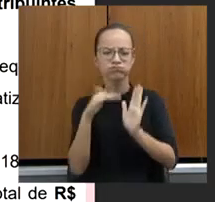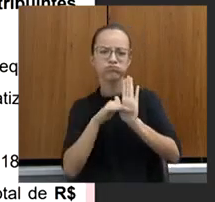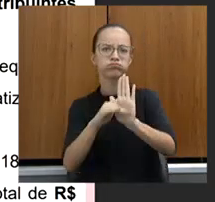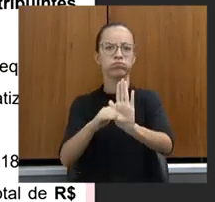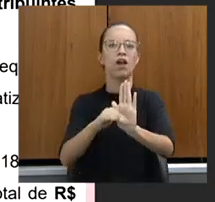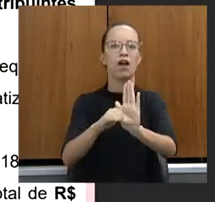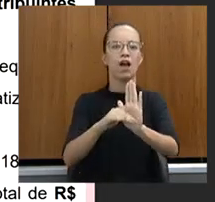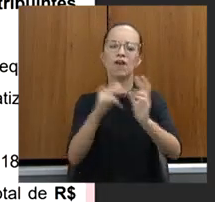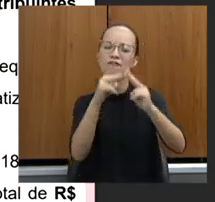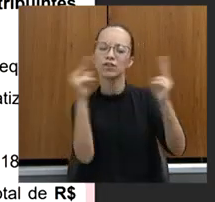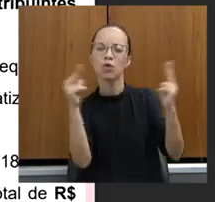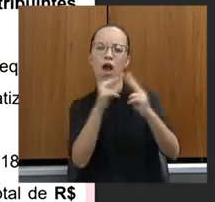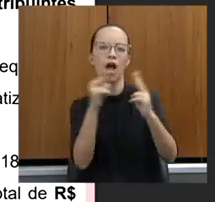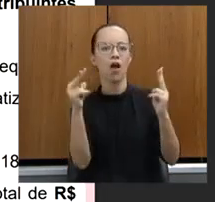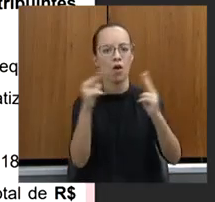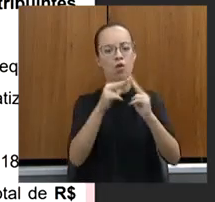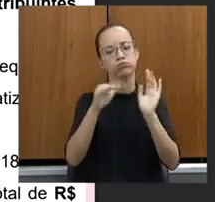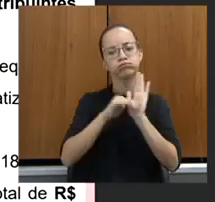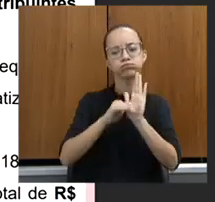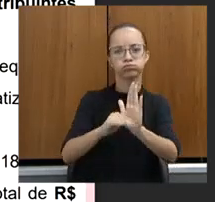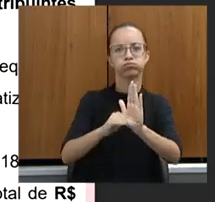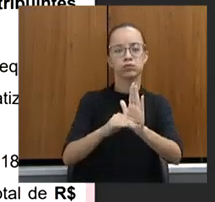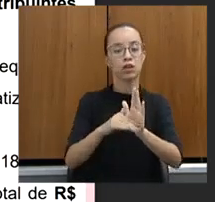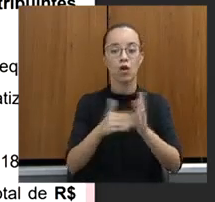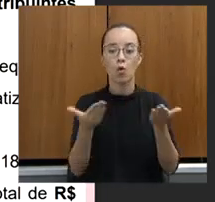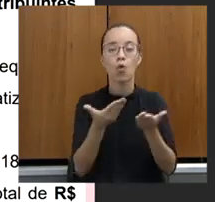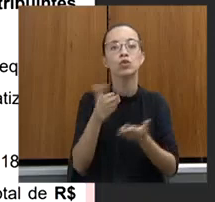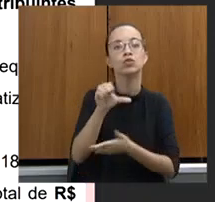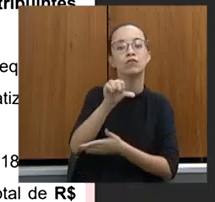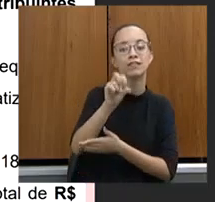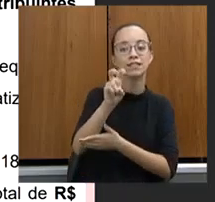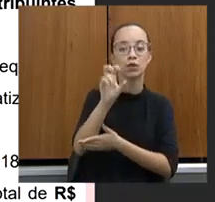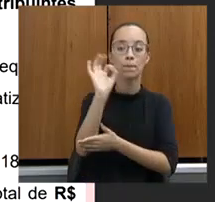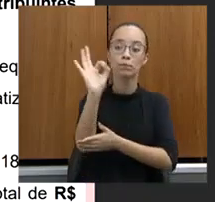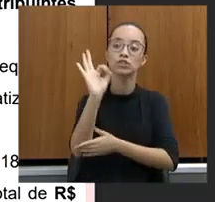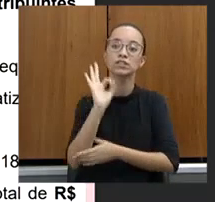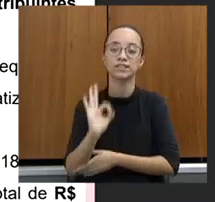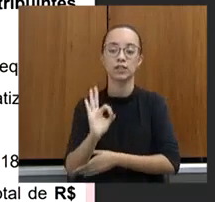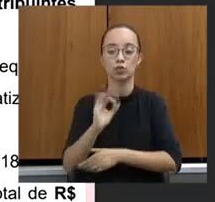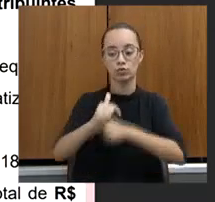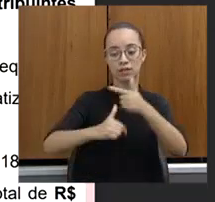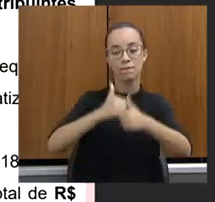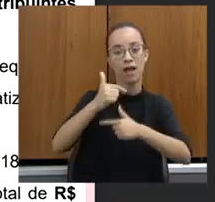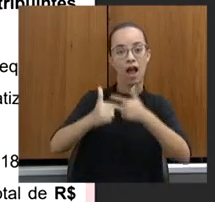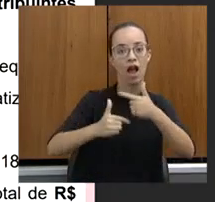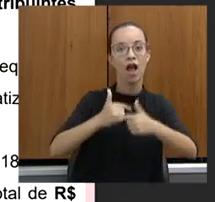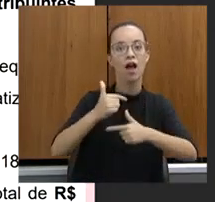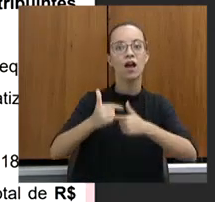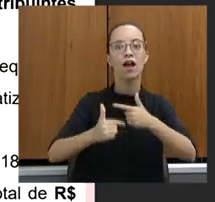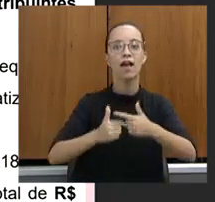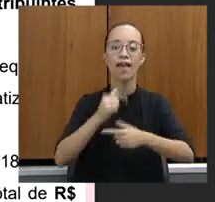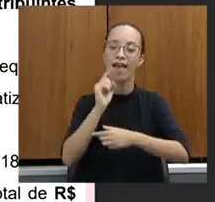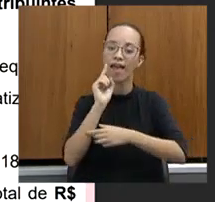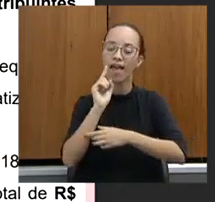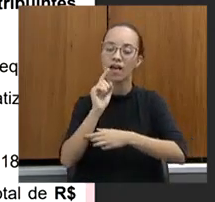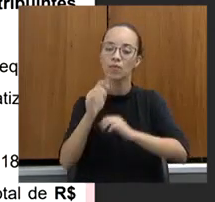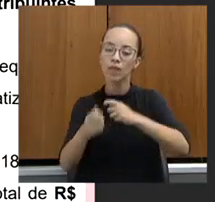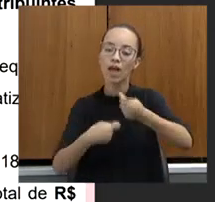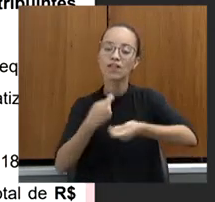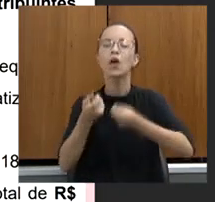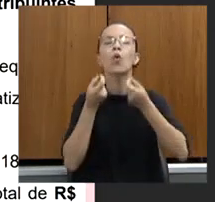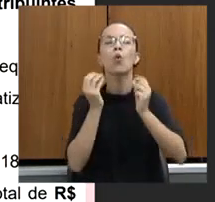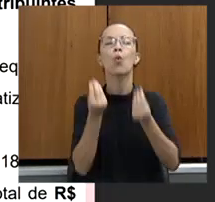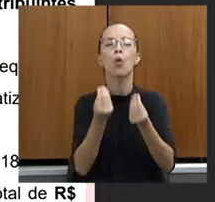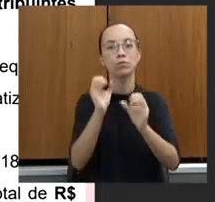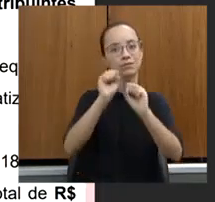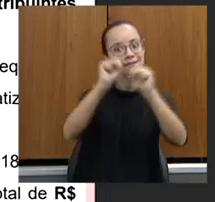acessar remotamente fazer as operações hoje mais de 95% dos serviços da Fazenda estão disponíveis no site